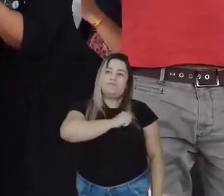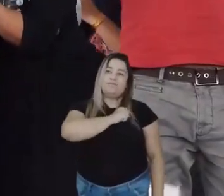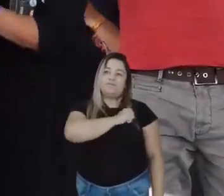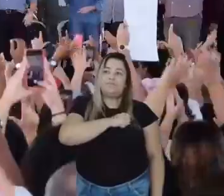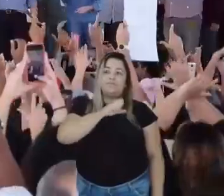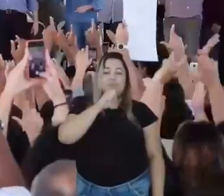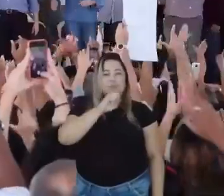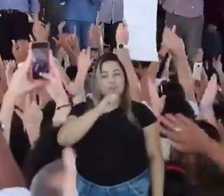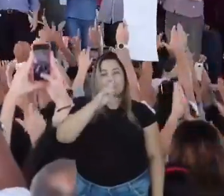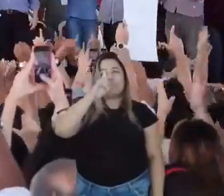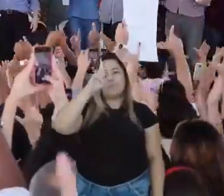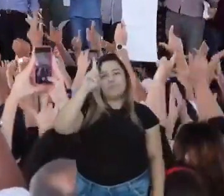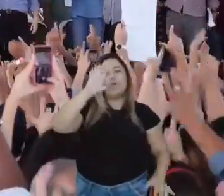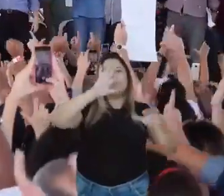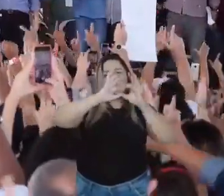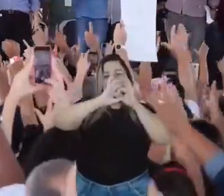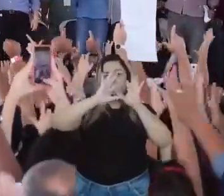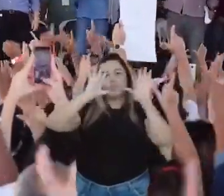Olê!